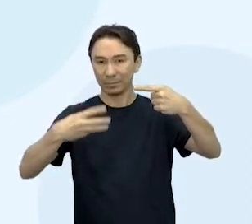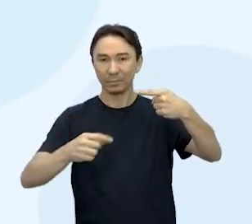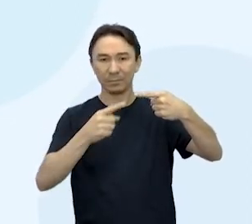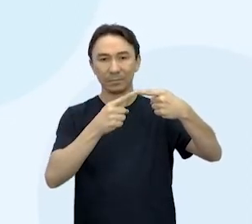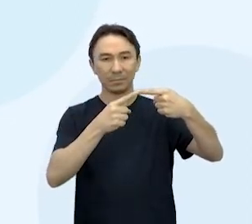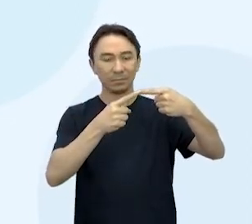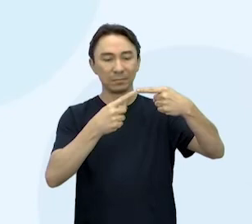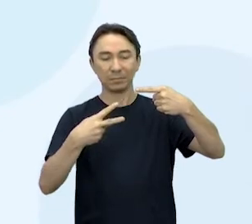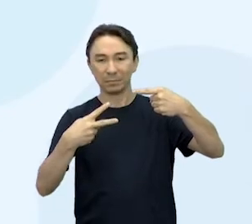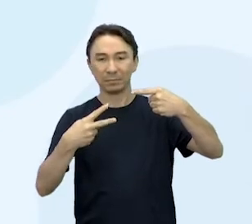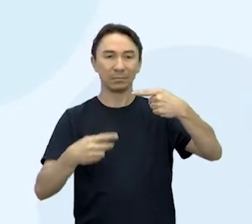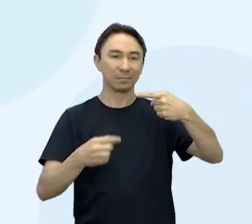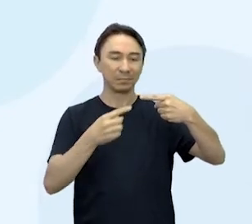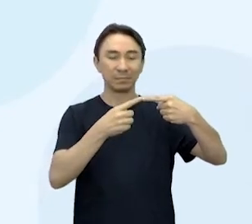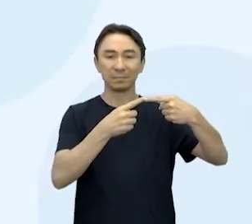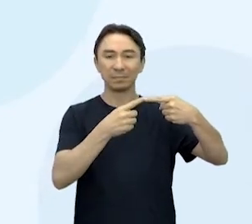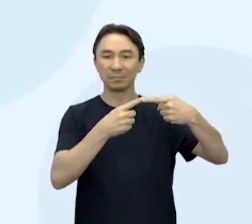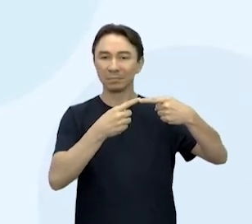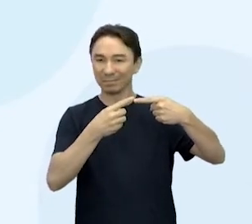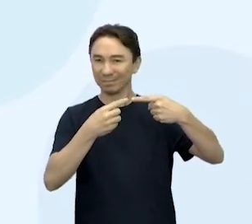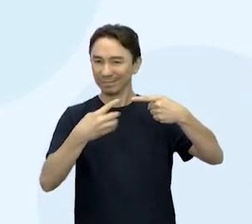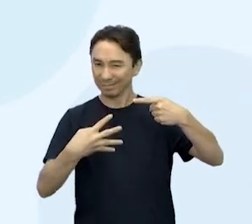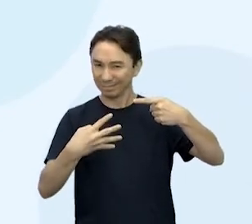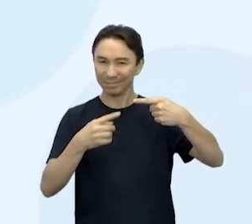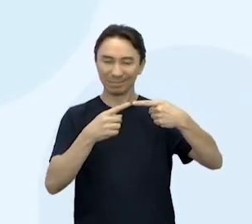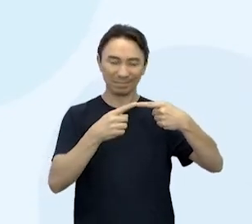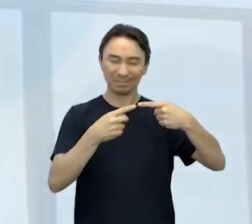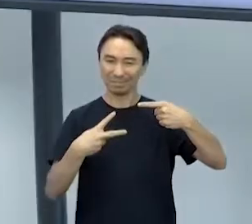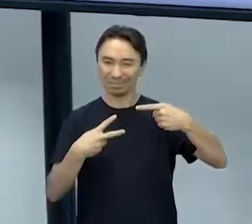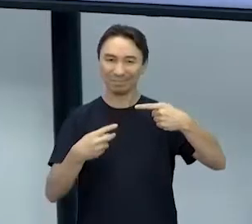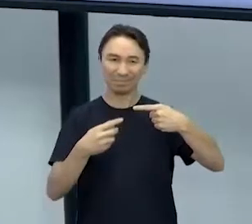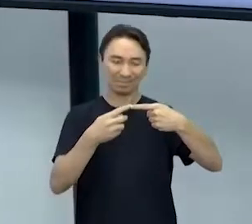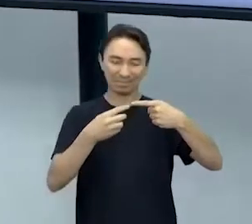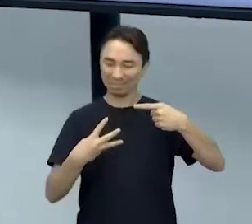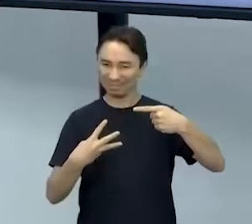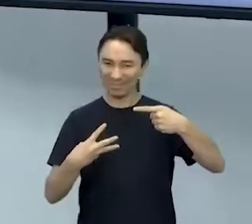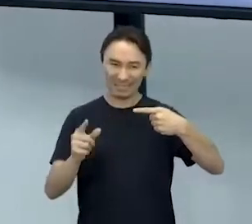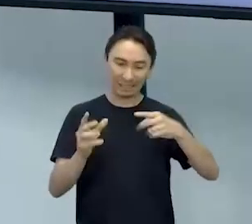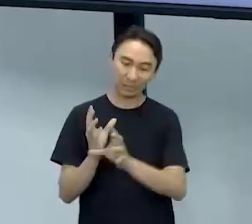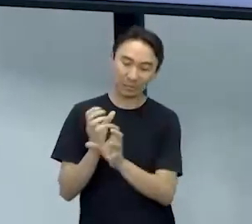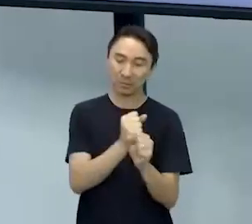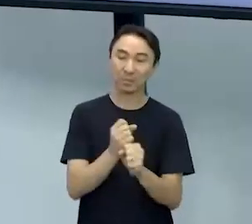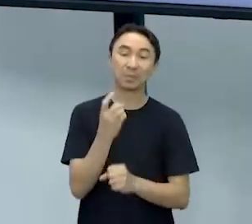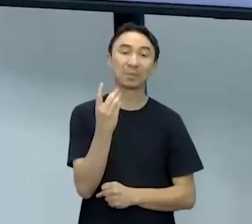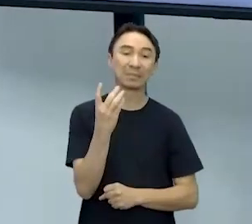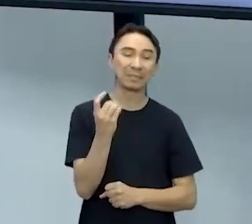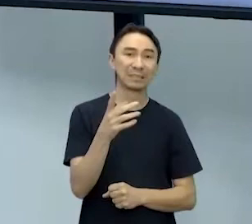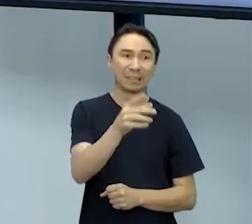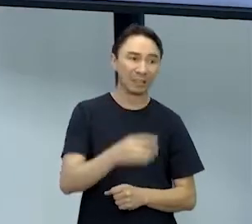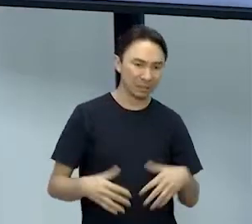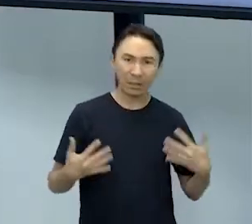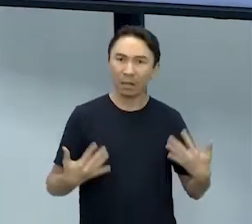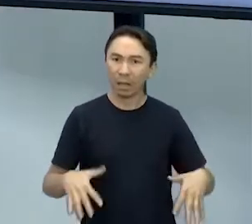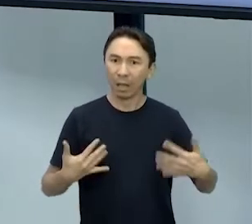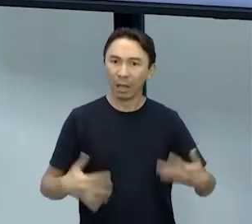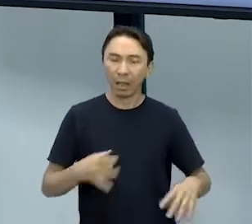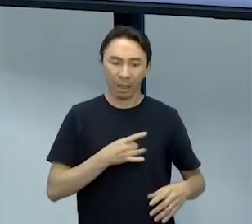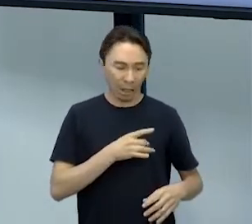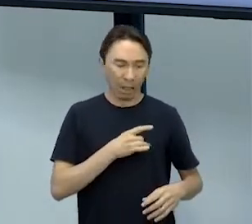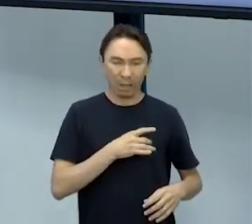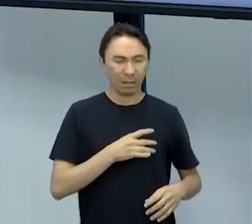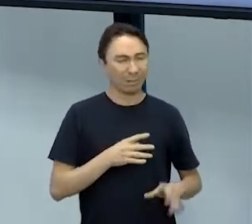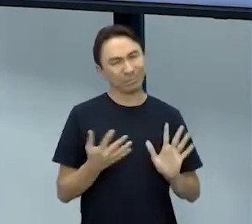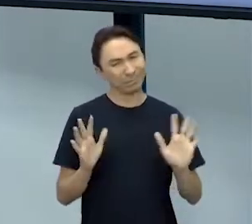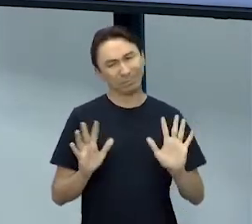estruturas. Vocês não precisam ficar com, vamos dizer assim, não com medo, mas um pouco assustados com esse monte